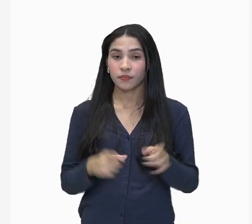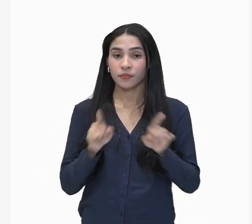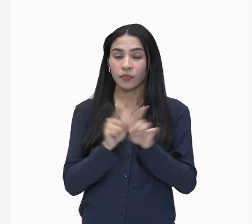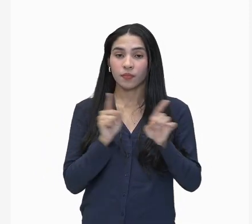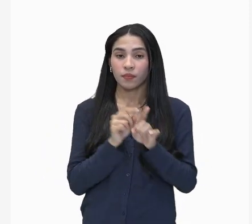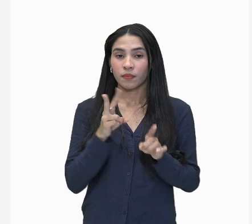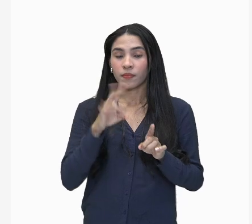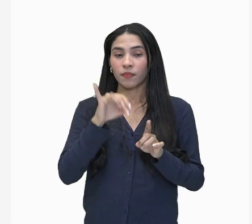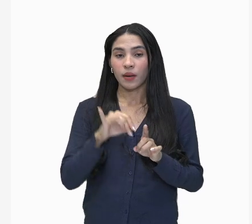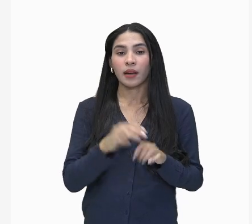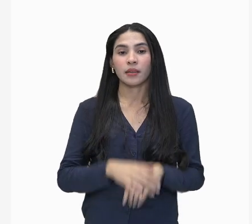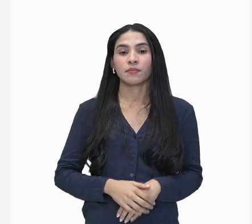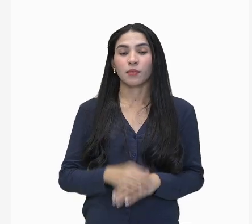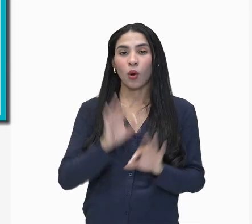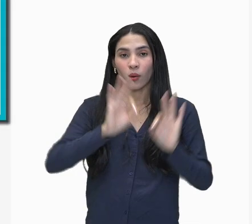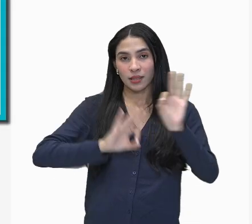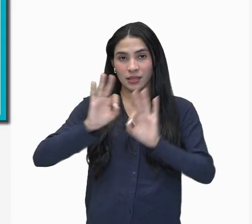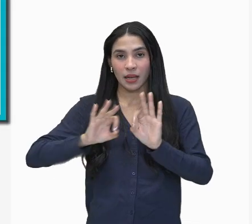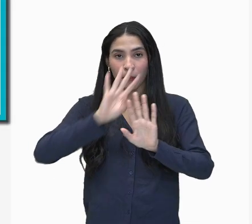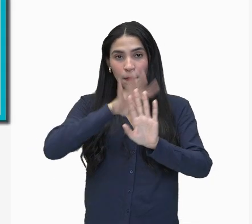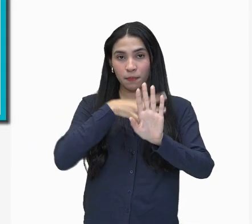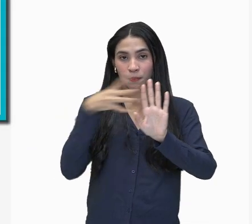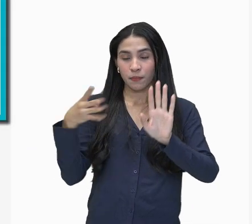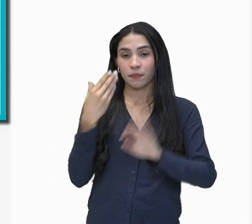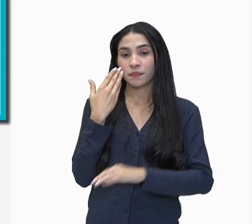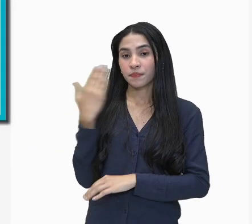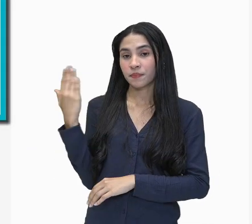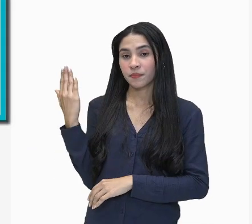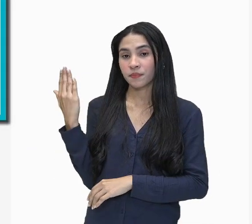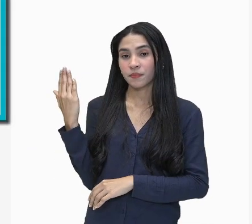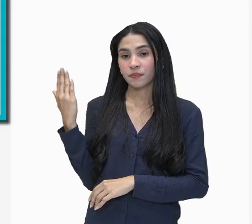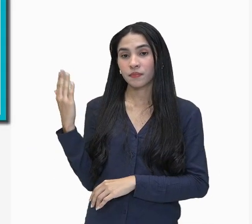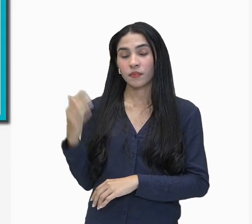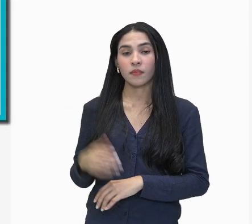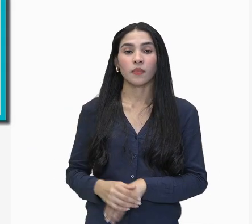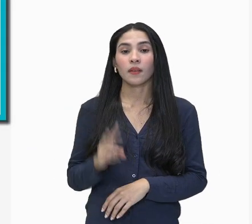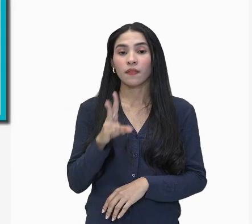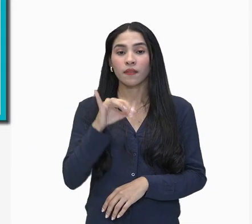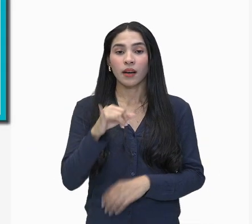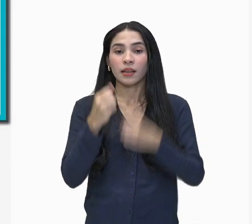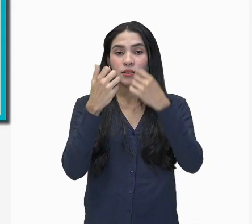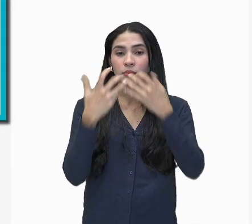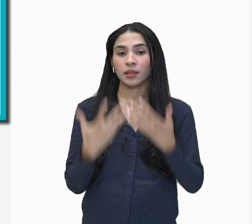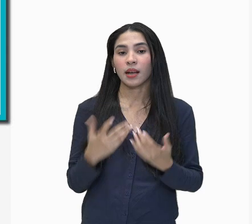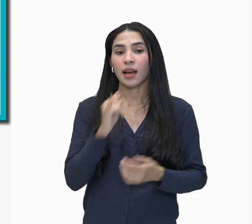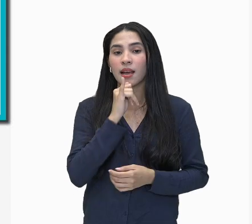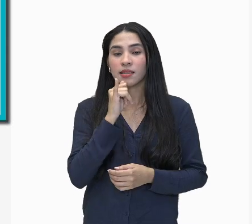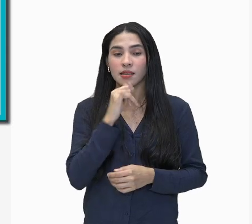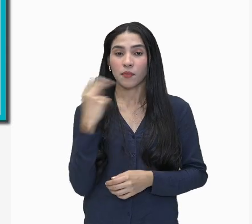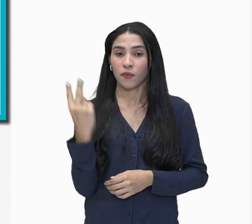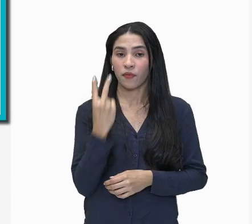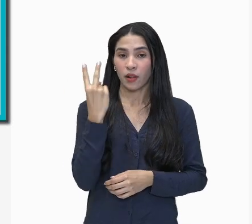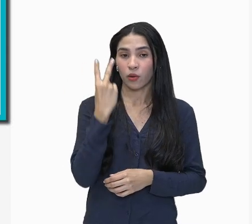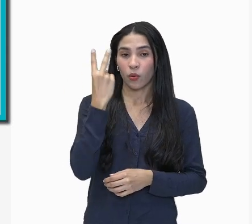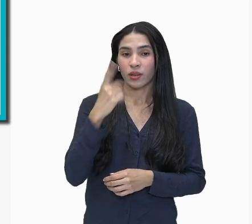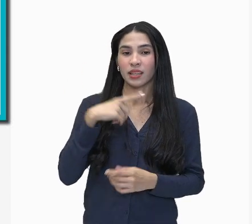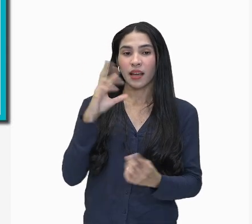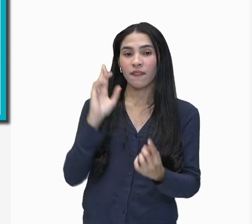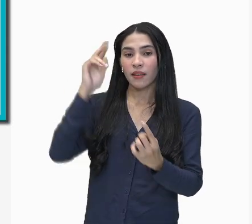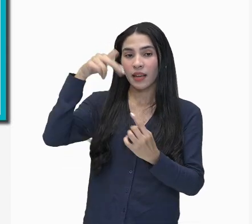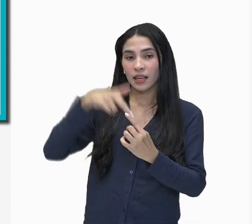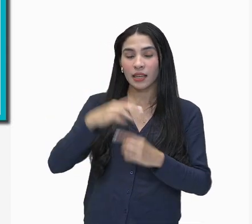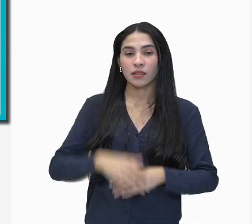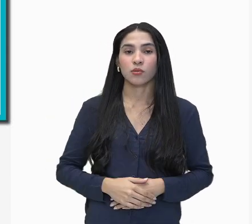jogar isso para uma tabela, onde vai nos elencar valores correspondentes a